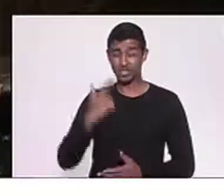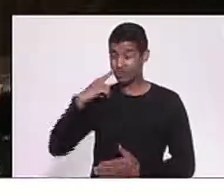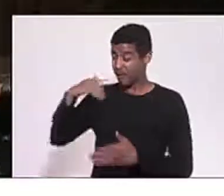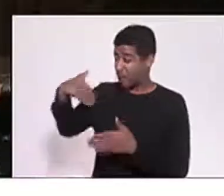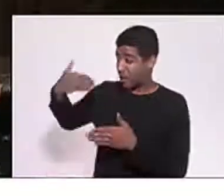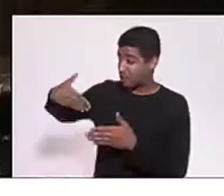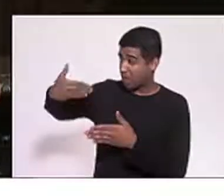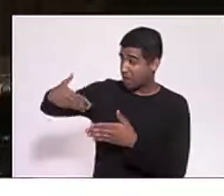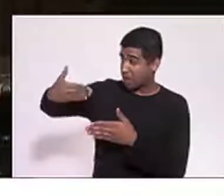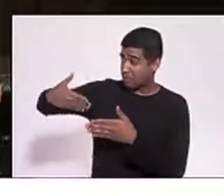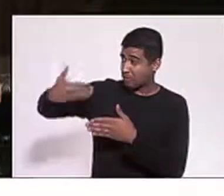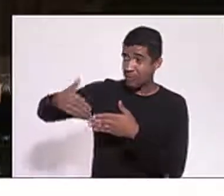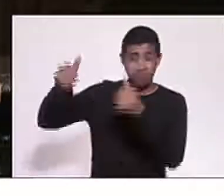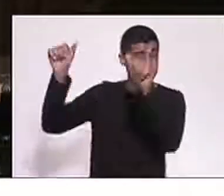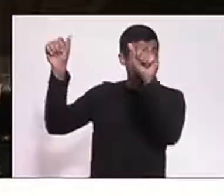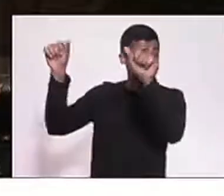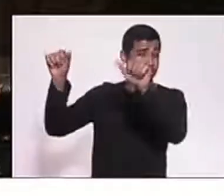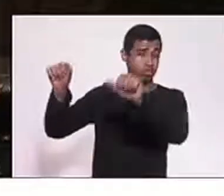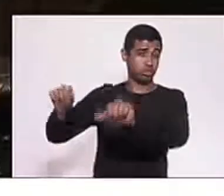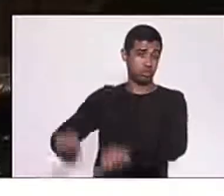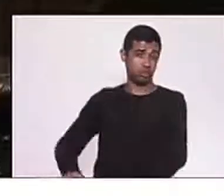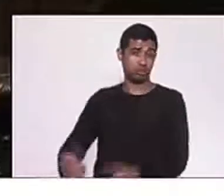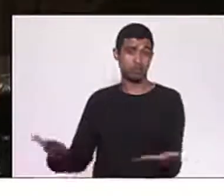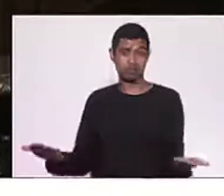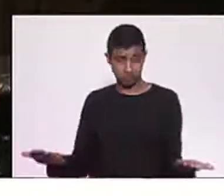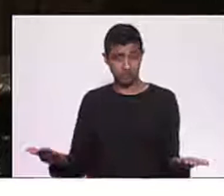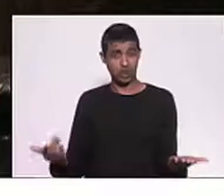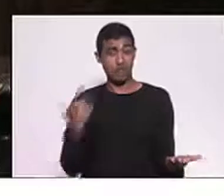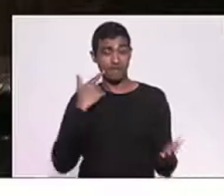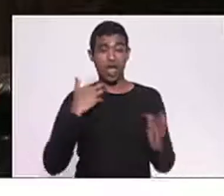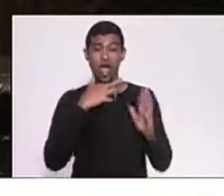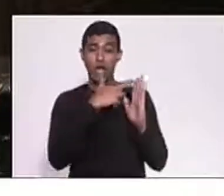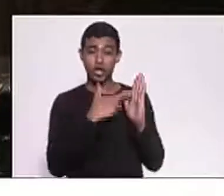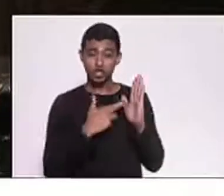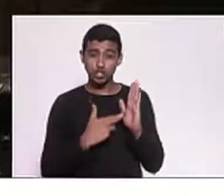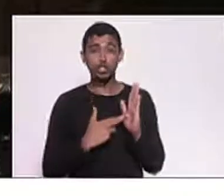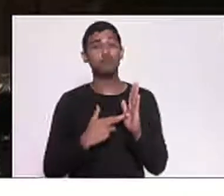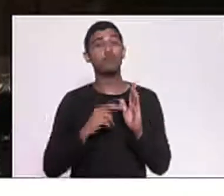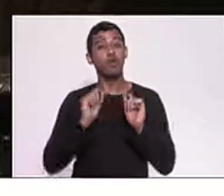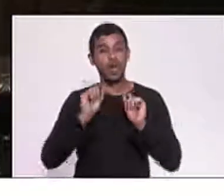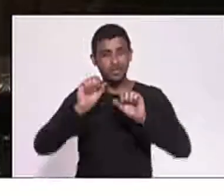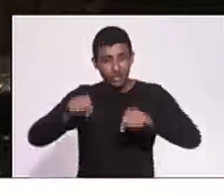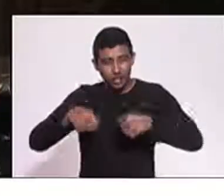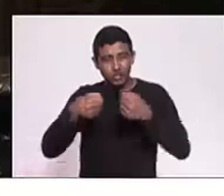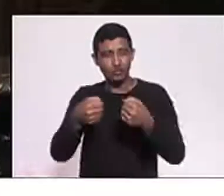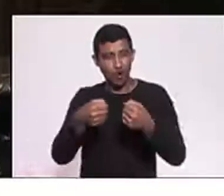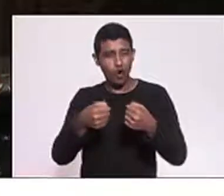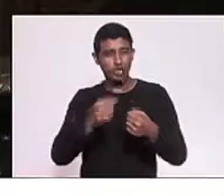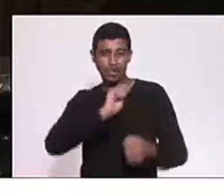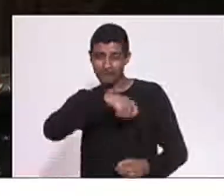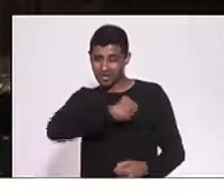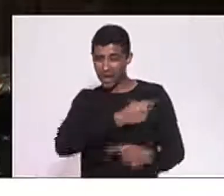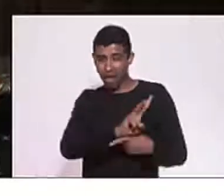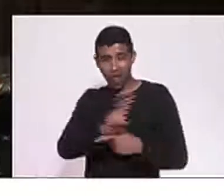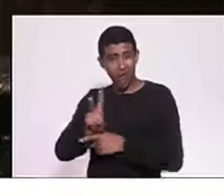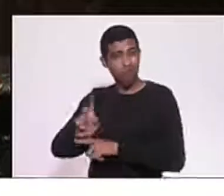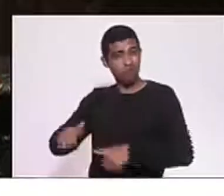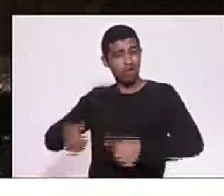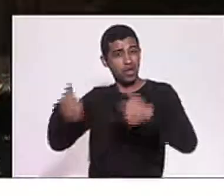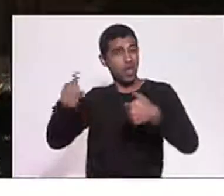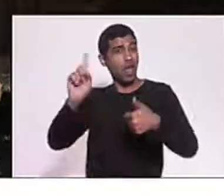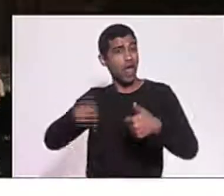a pior. E renovação do regime de recuperação fiscal é a questão